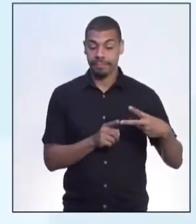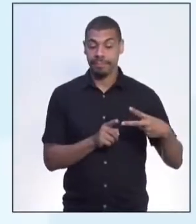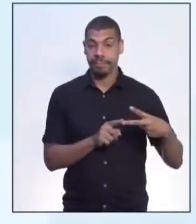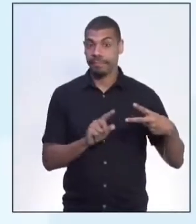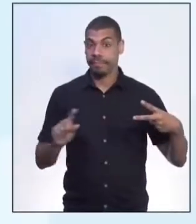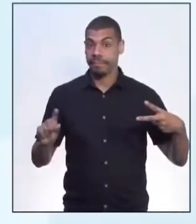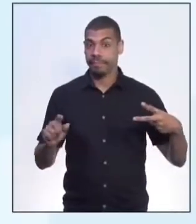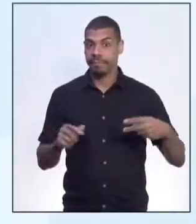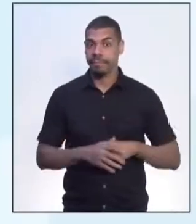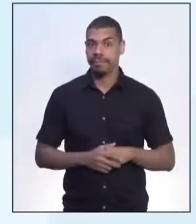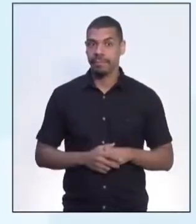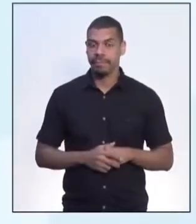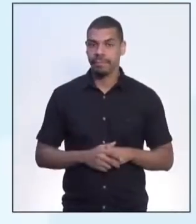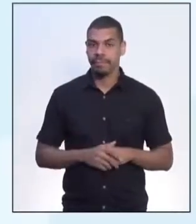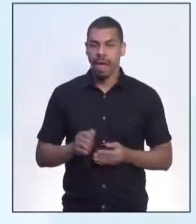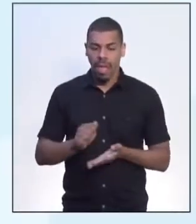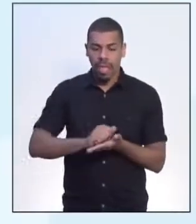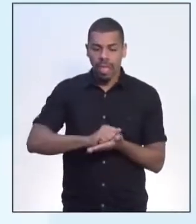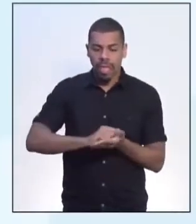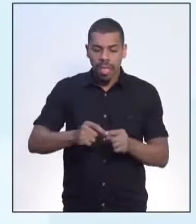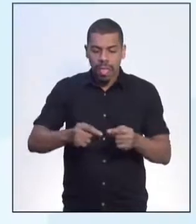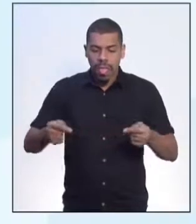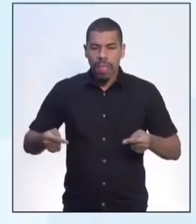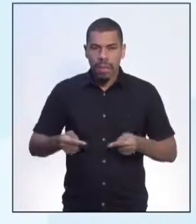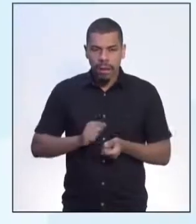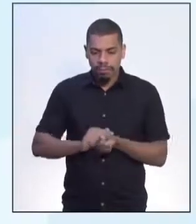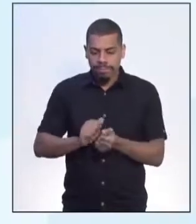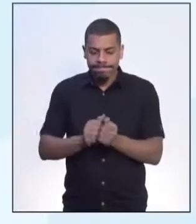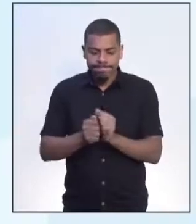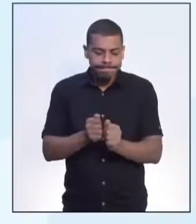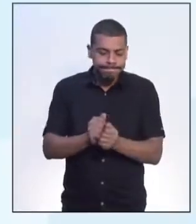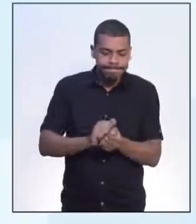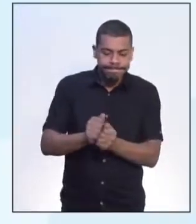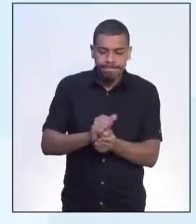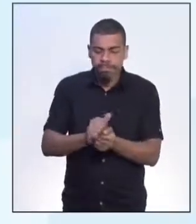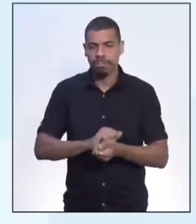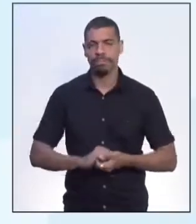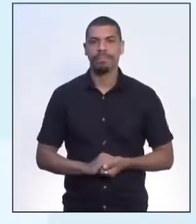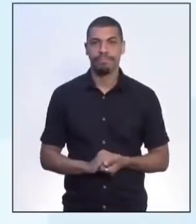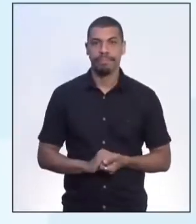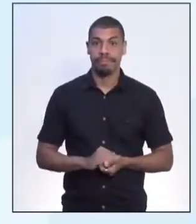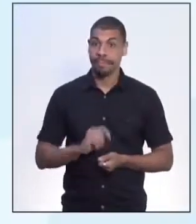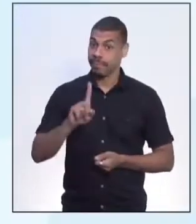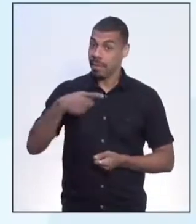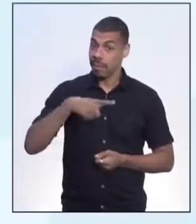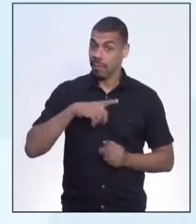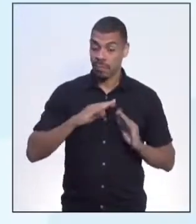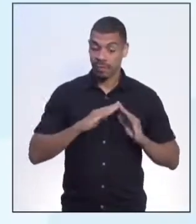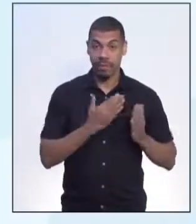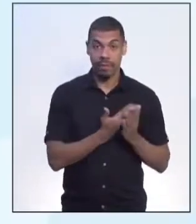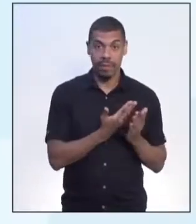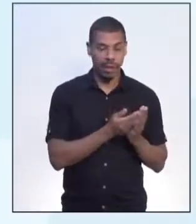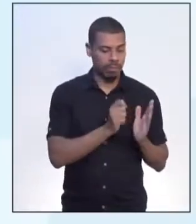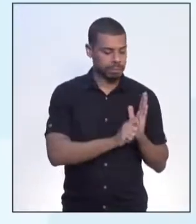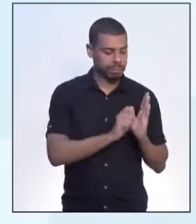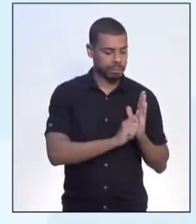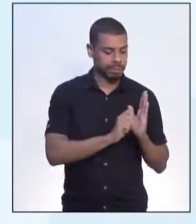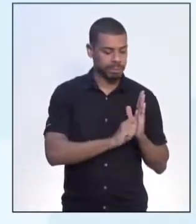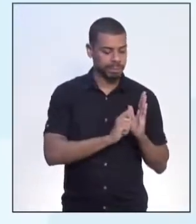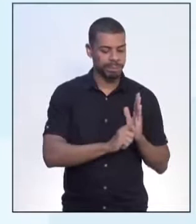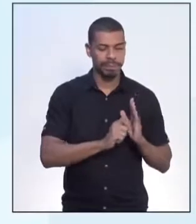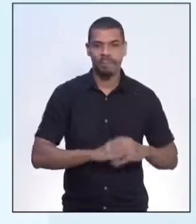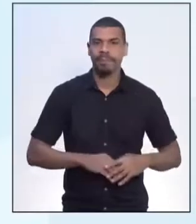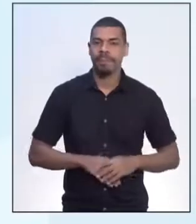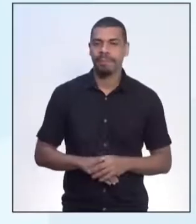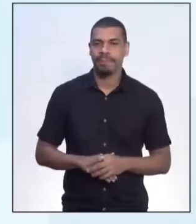the dishes. E eu lavo os pratos. Then I do my homework. Então eu faço minha lição de casa. Olha a outra